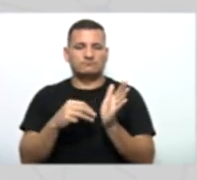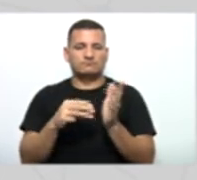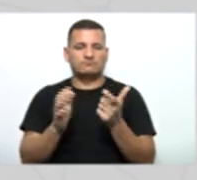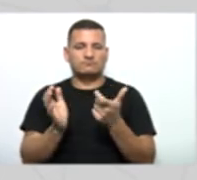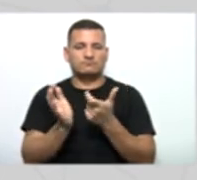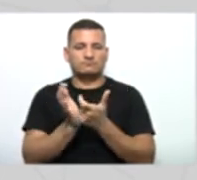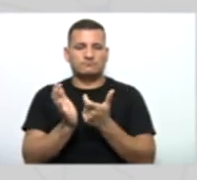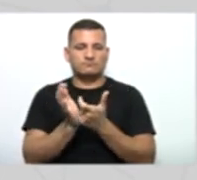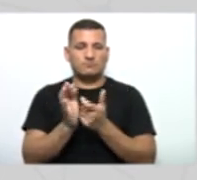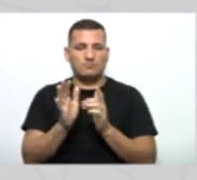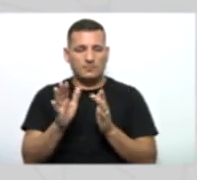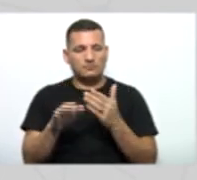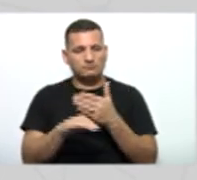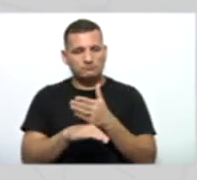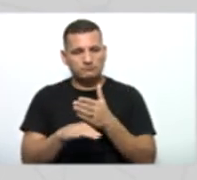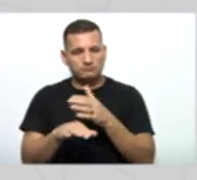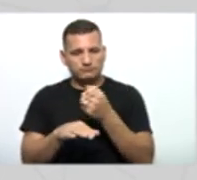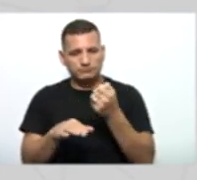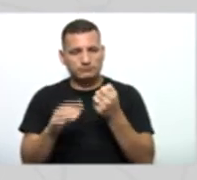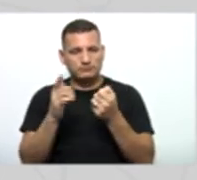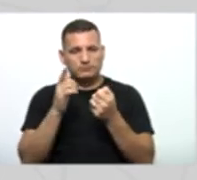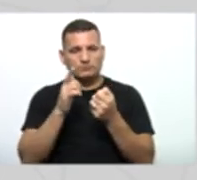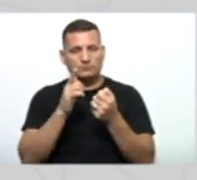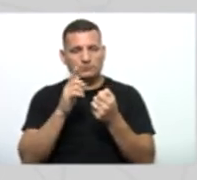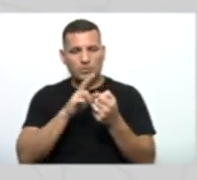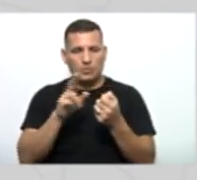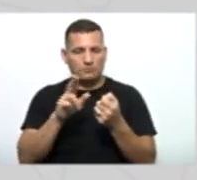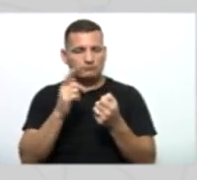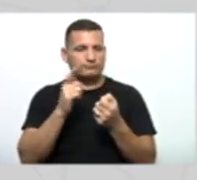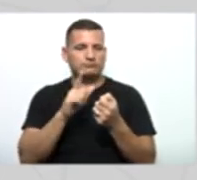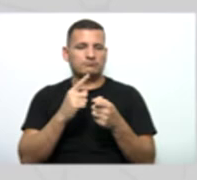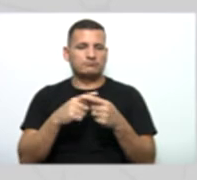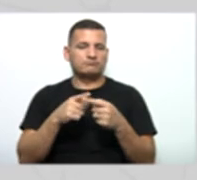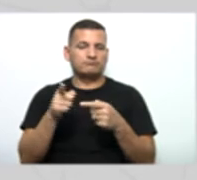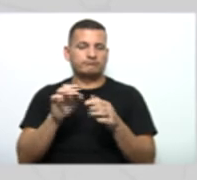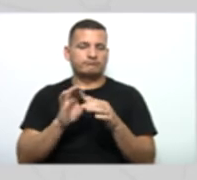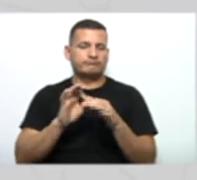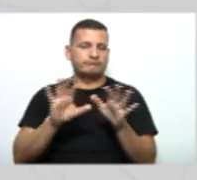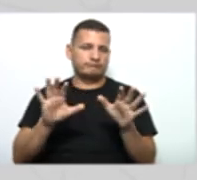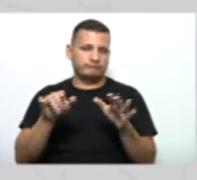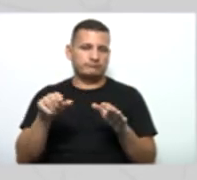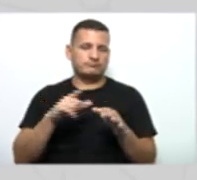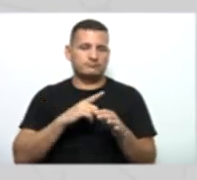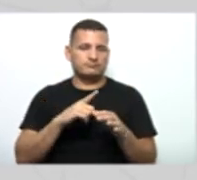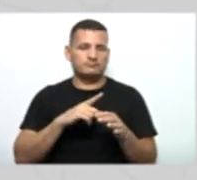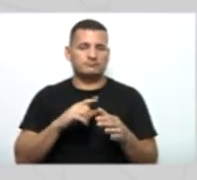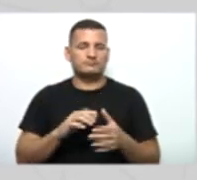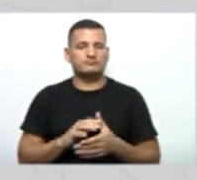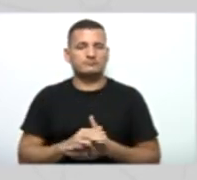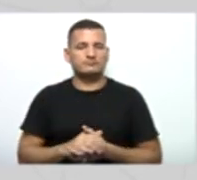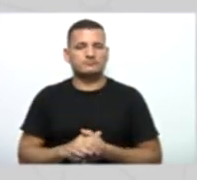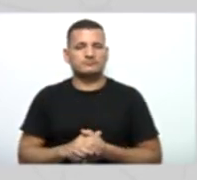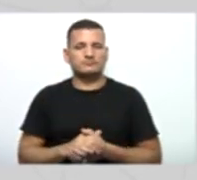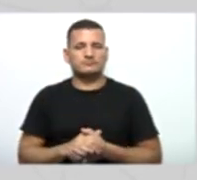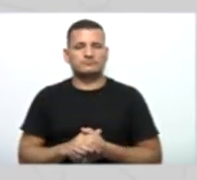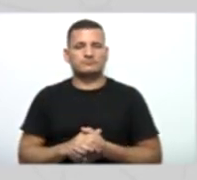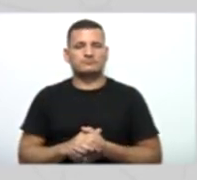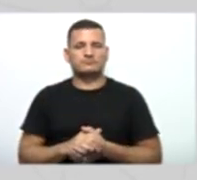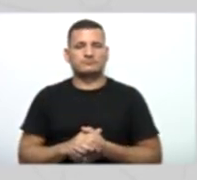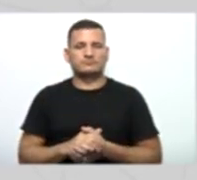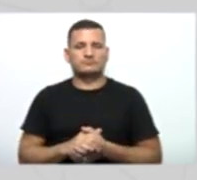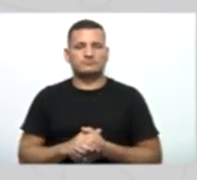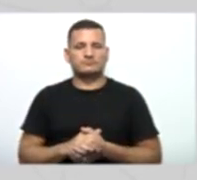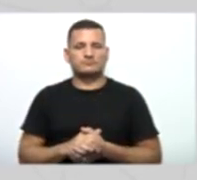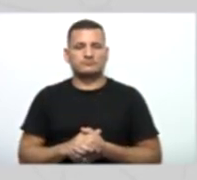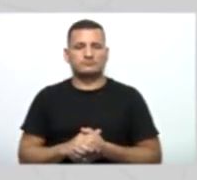acessar o atributo nome, sem problema nenhum, porque ele é do tipo público. Então, como ficaria caso eu tentasse